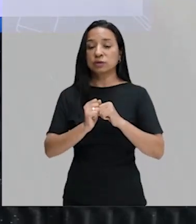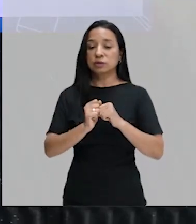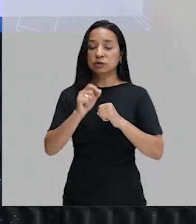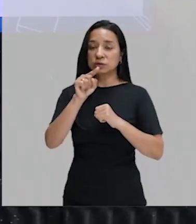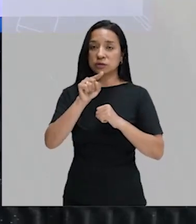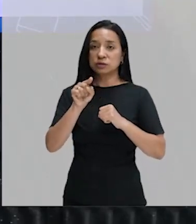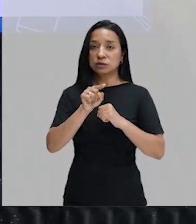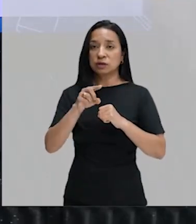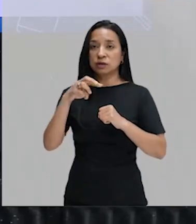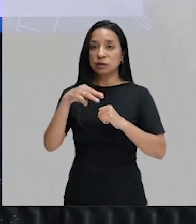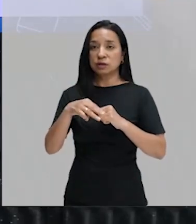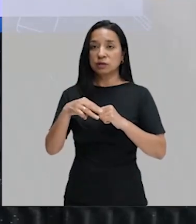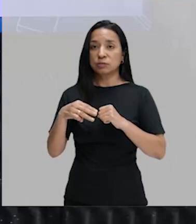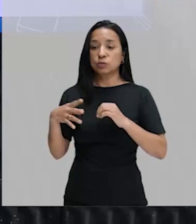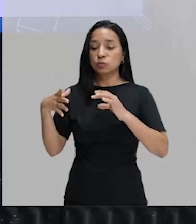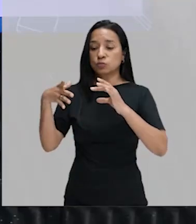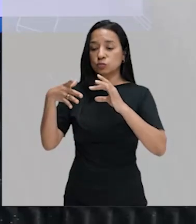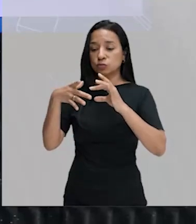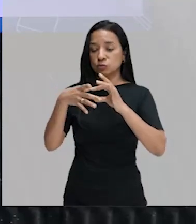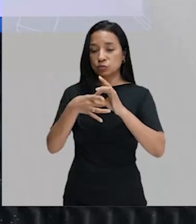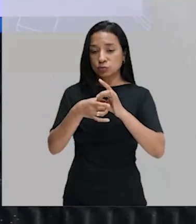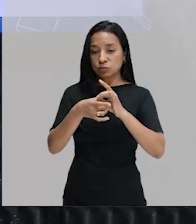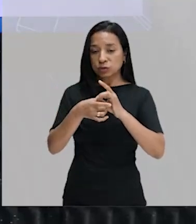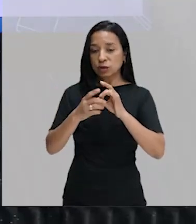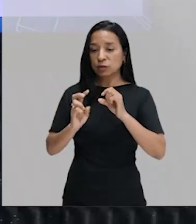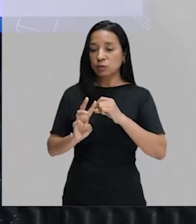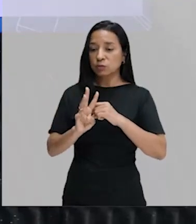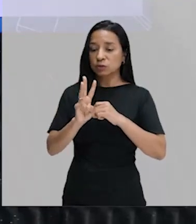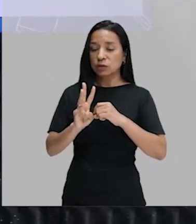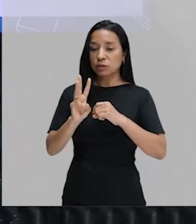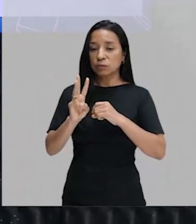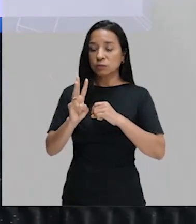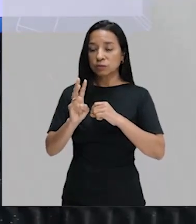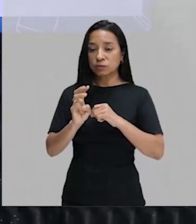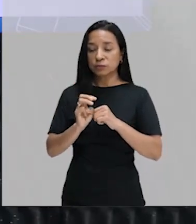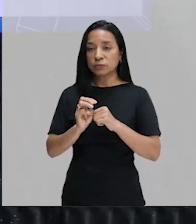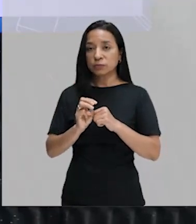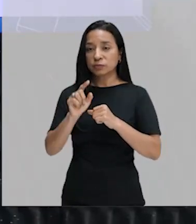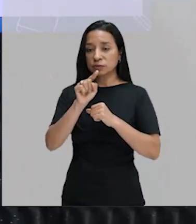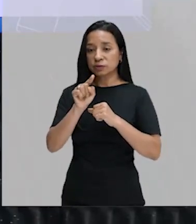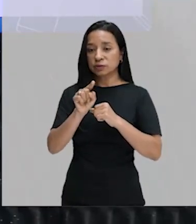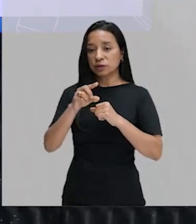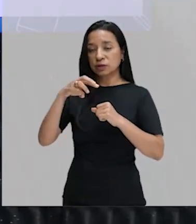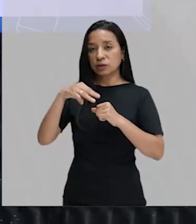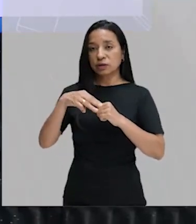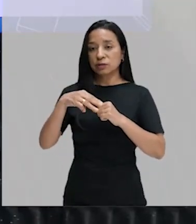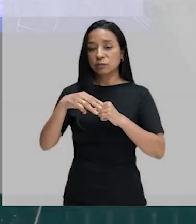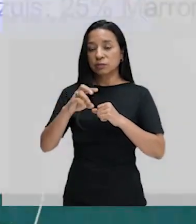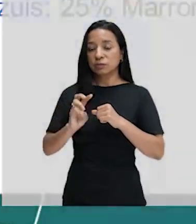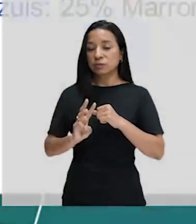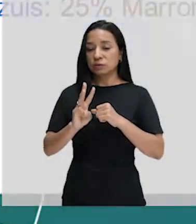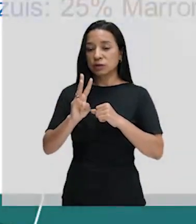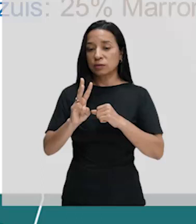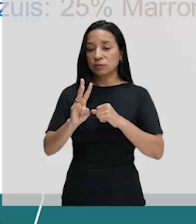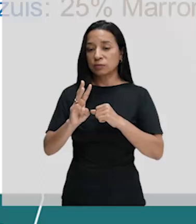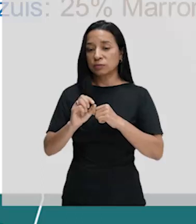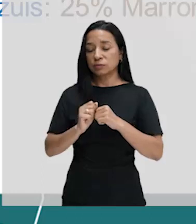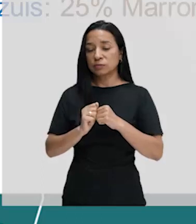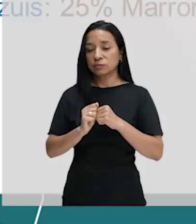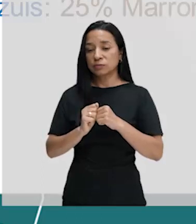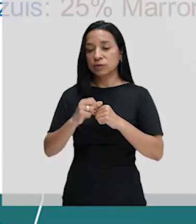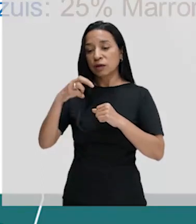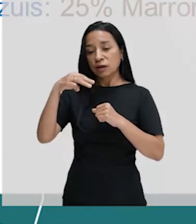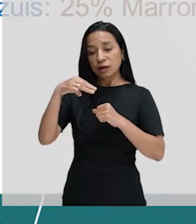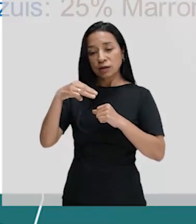ZM juntar com o W, ok? Então, vai ficar ZM e um W. E o M quer dizer marrom.